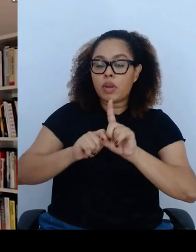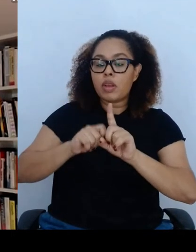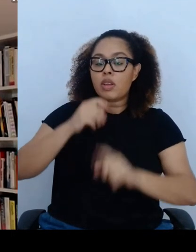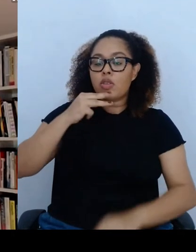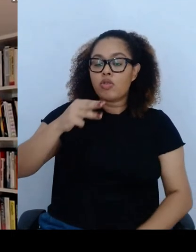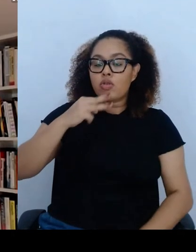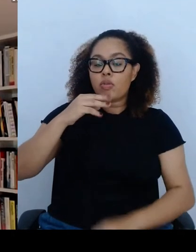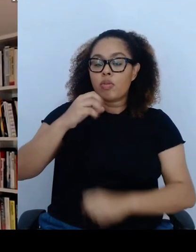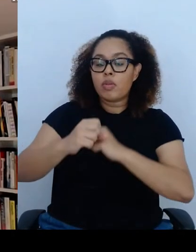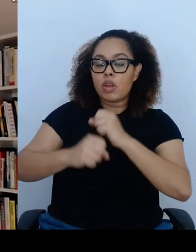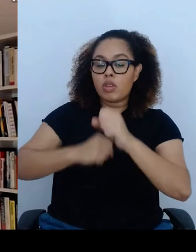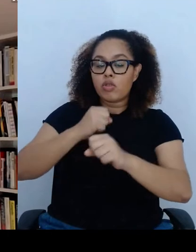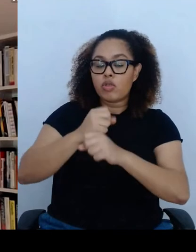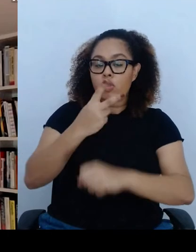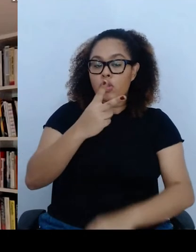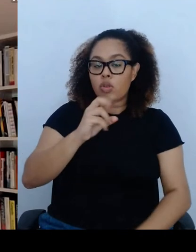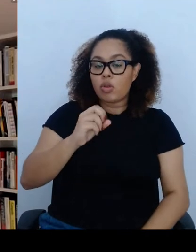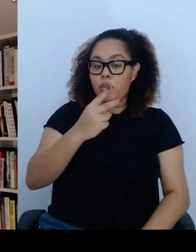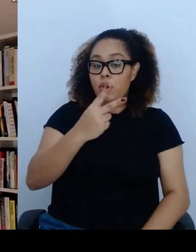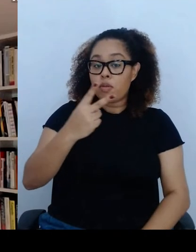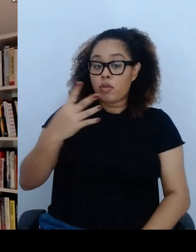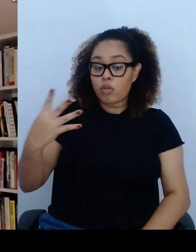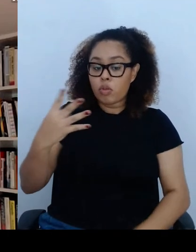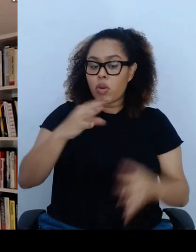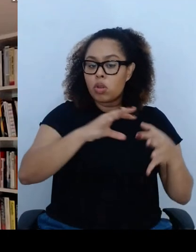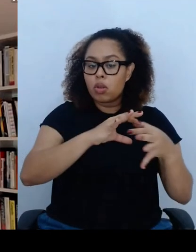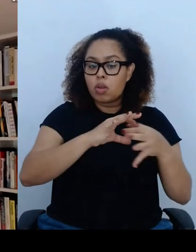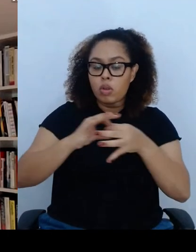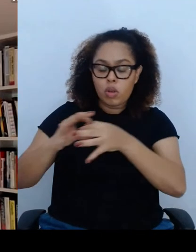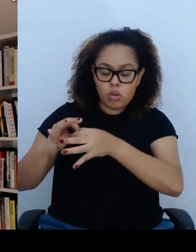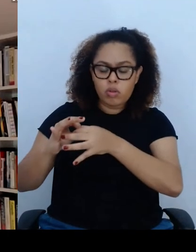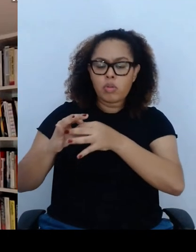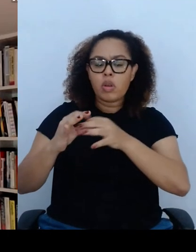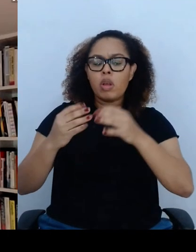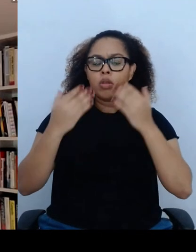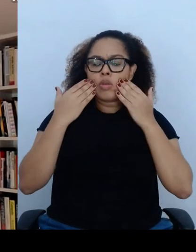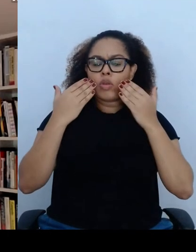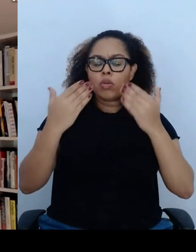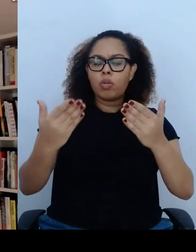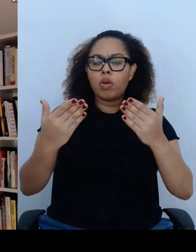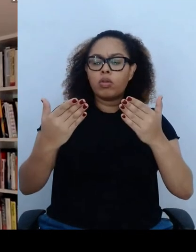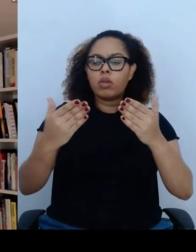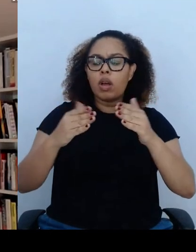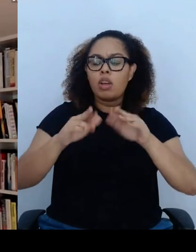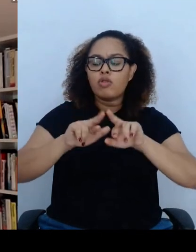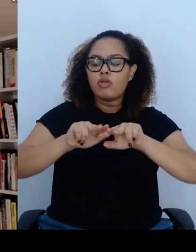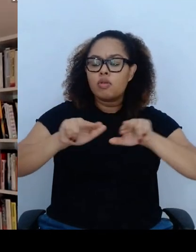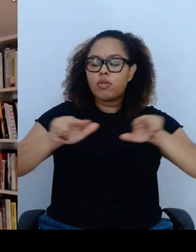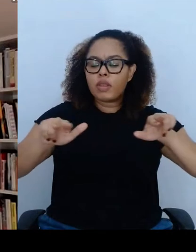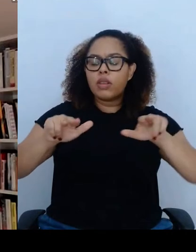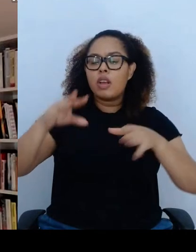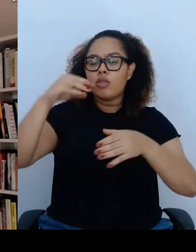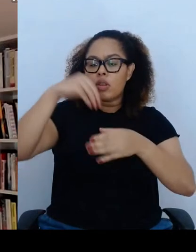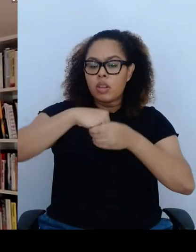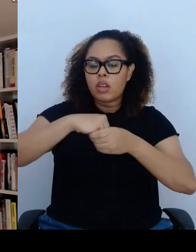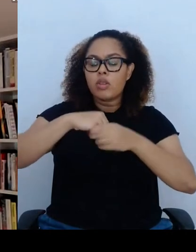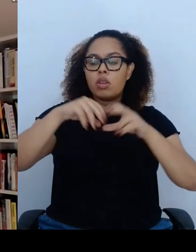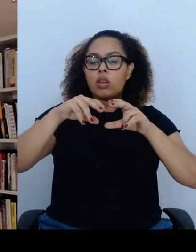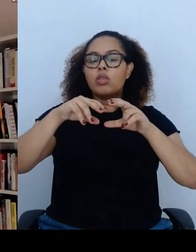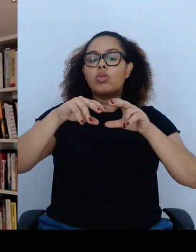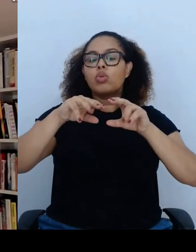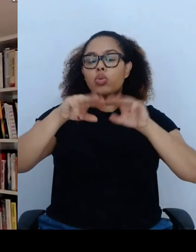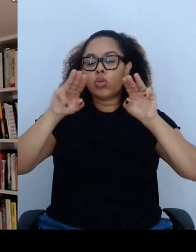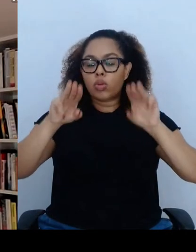contexto de um ano inteiro dedicado as histórias da diversidade do museu nesse sentido seminário bem como